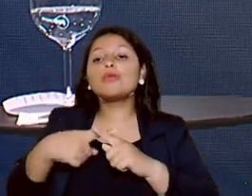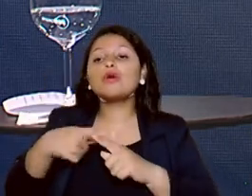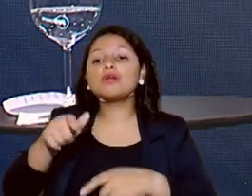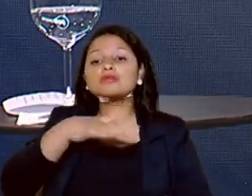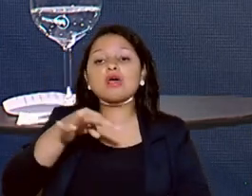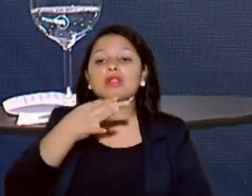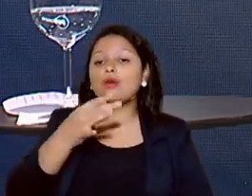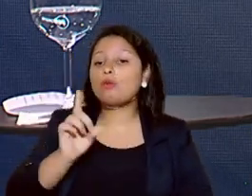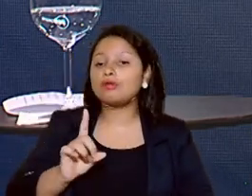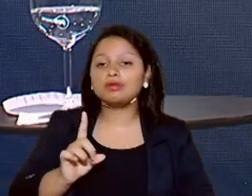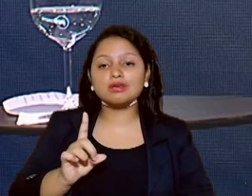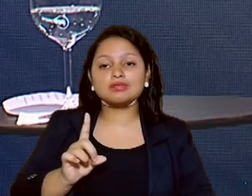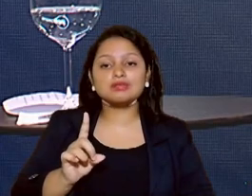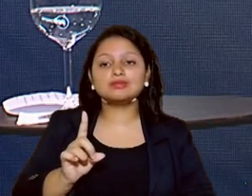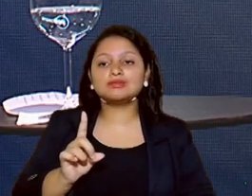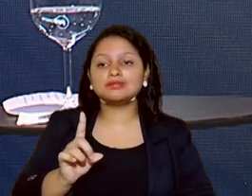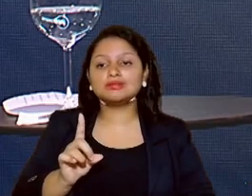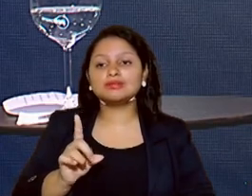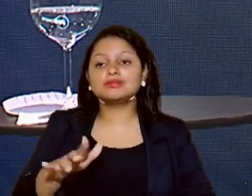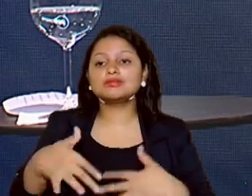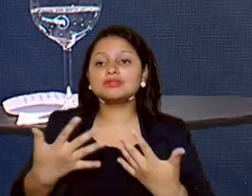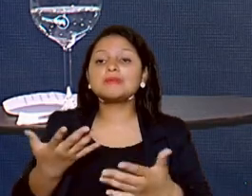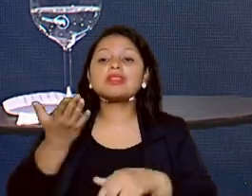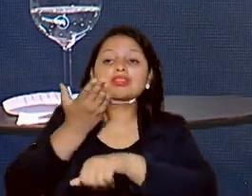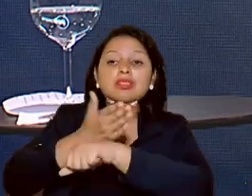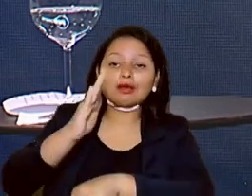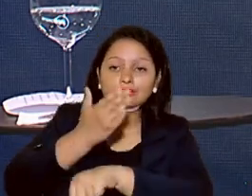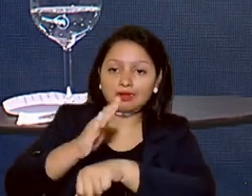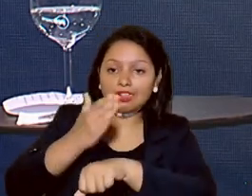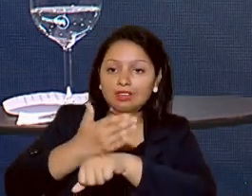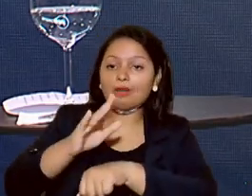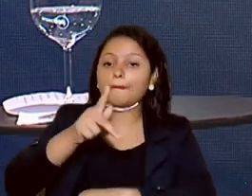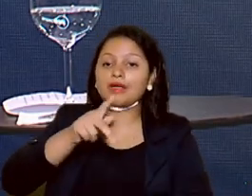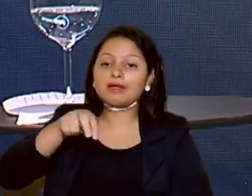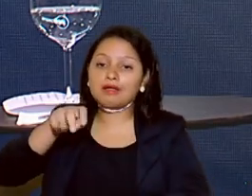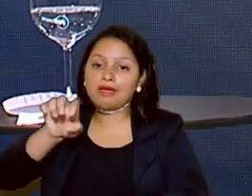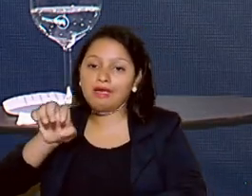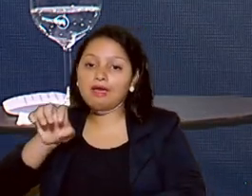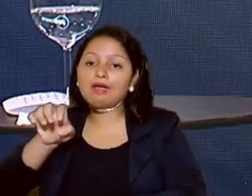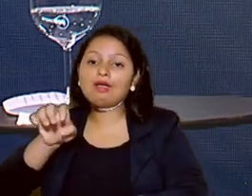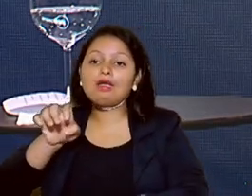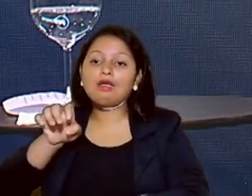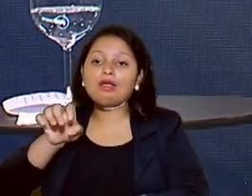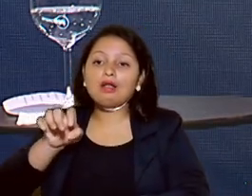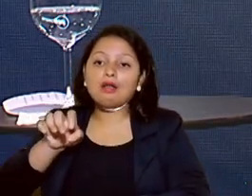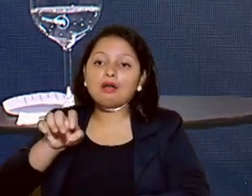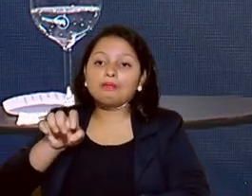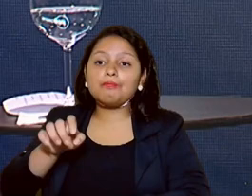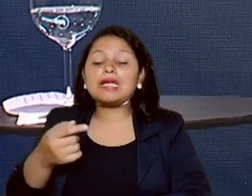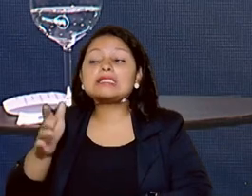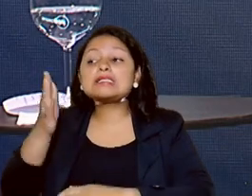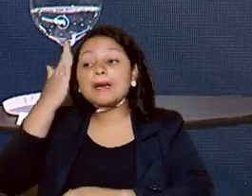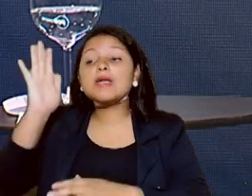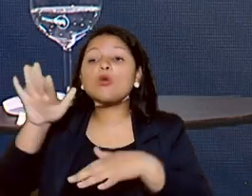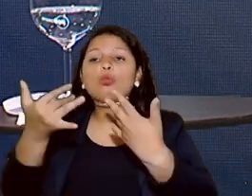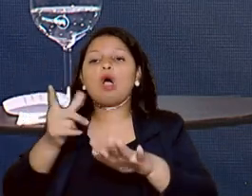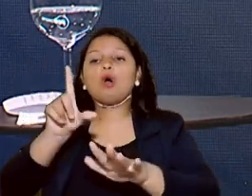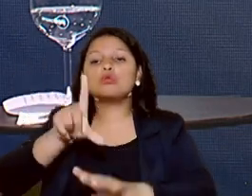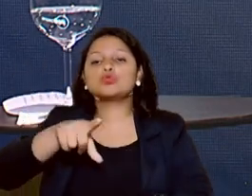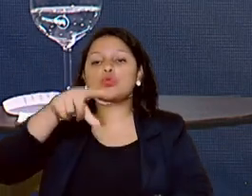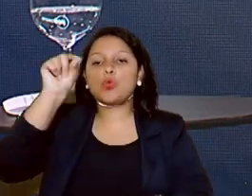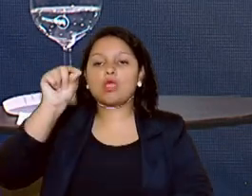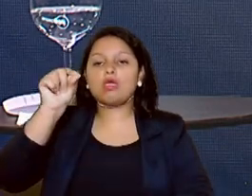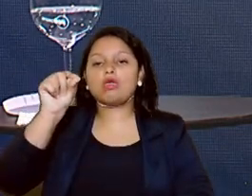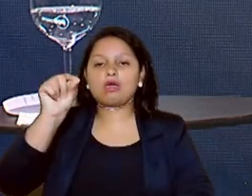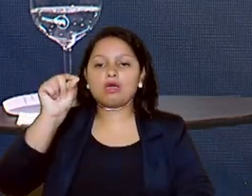opcionalidades Então você tem que treinar e preparar o premier para ele dizer assim não eu quieto eu quero aquele crédito que ele tá me oferecendo de 90